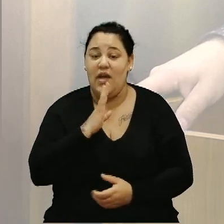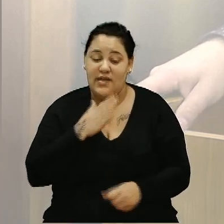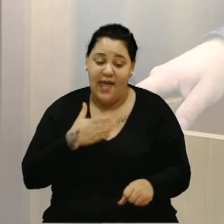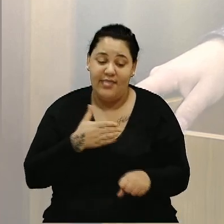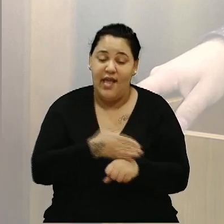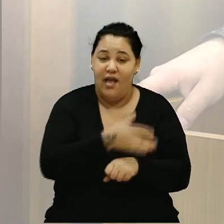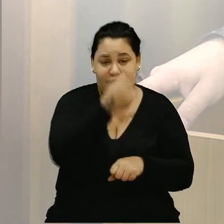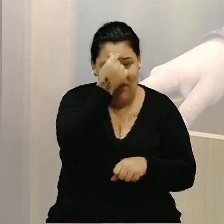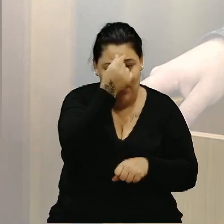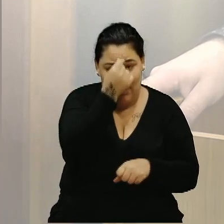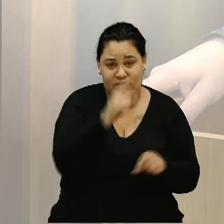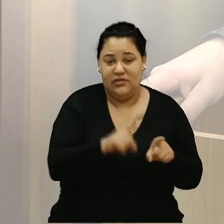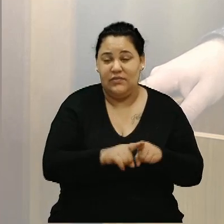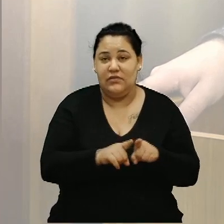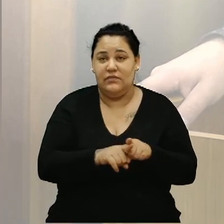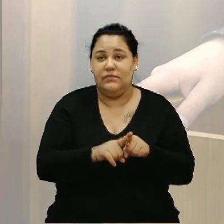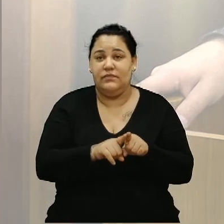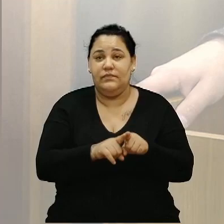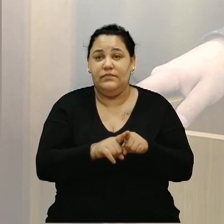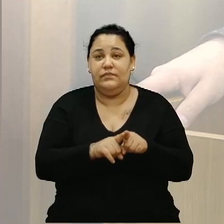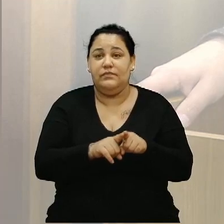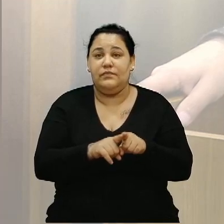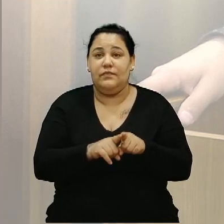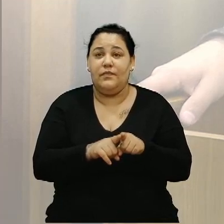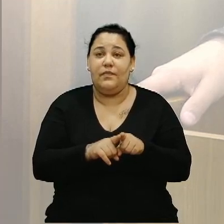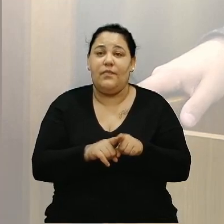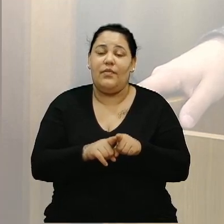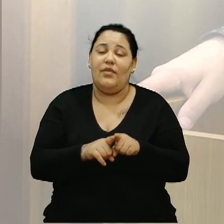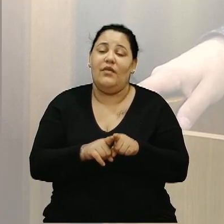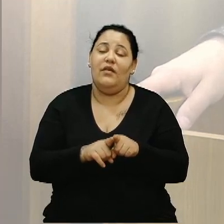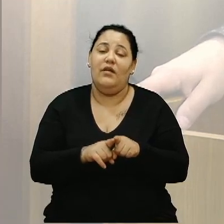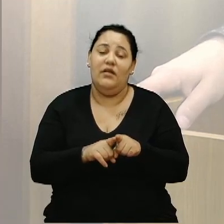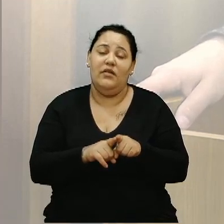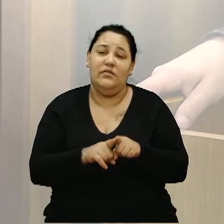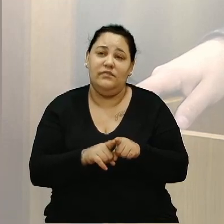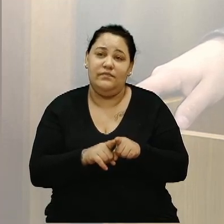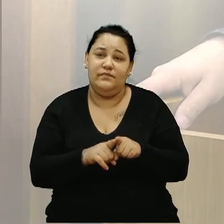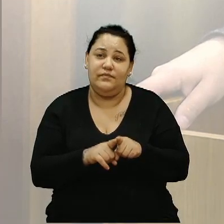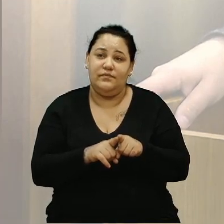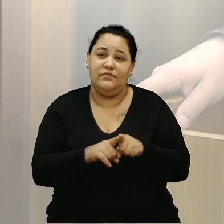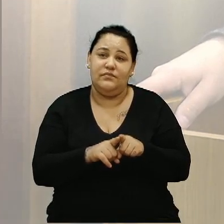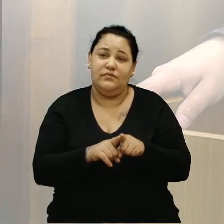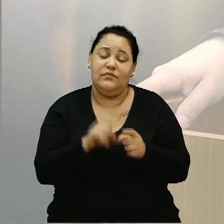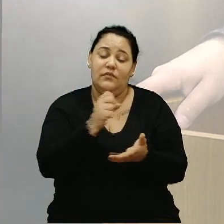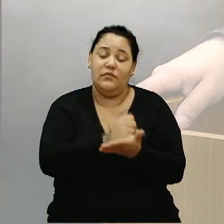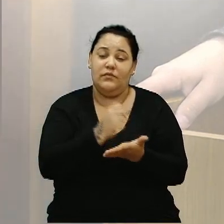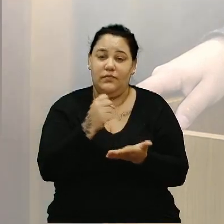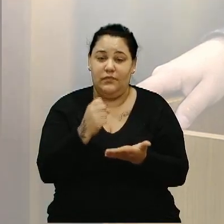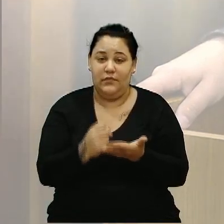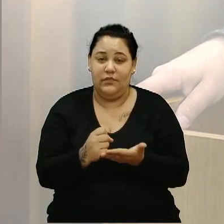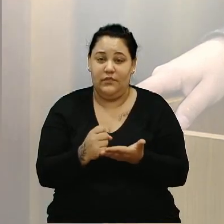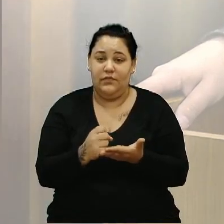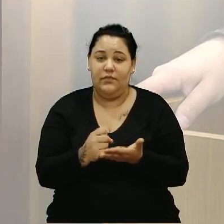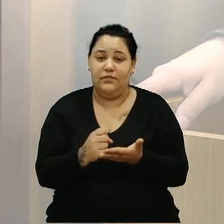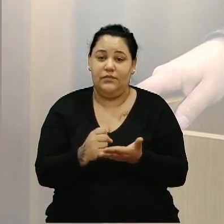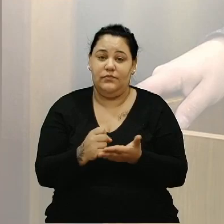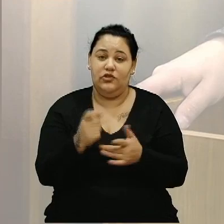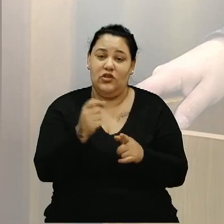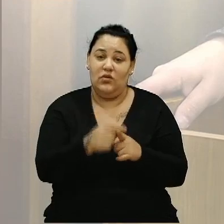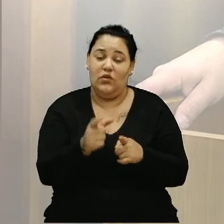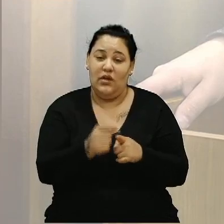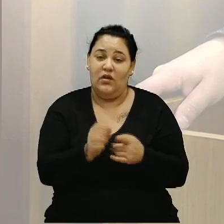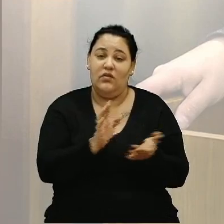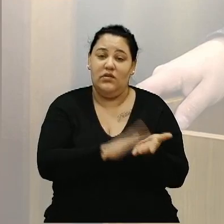Anhanguera, ali na principal do Risso, o contrato de sublocação